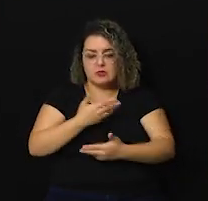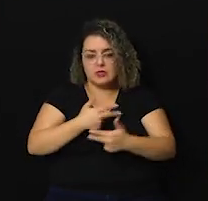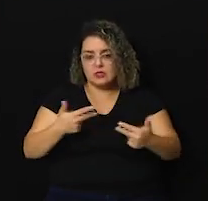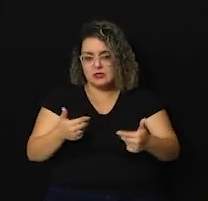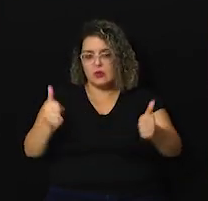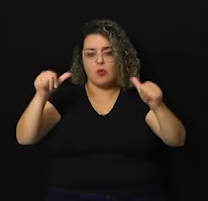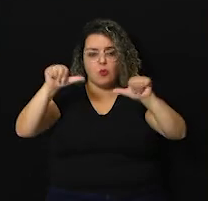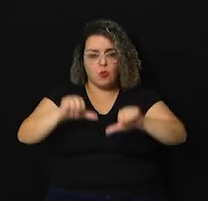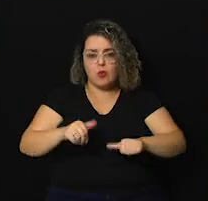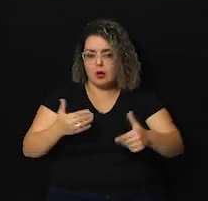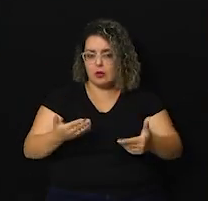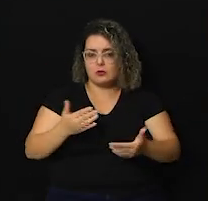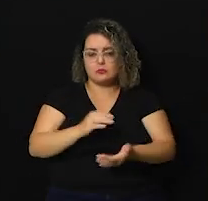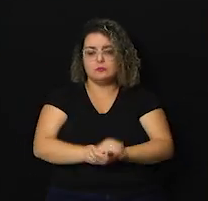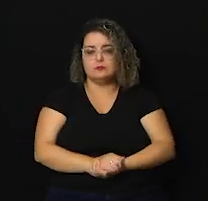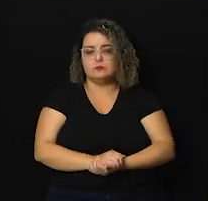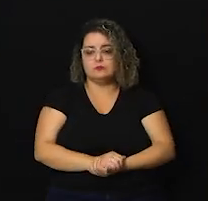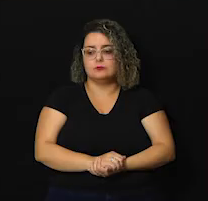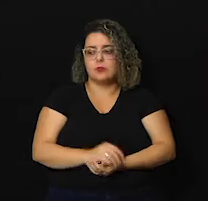péssima.